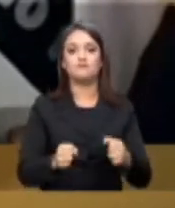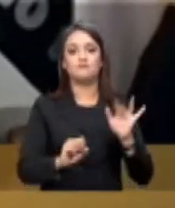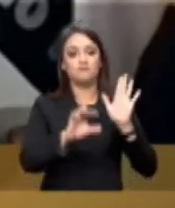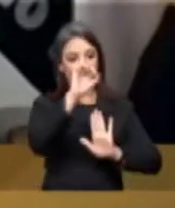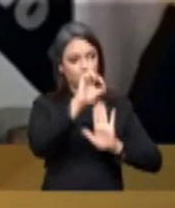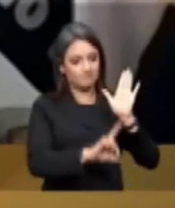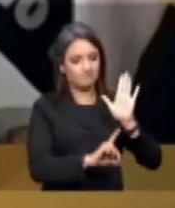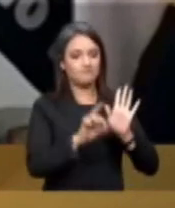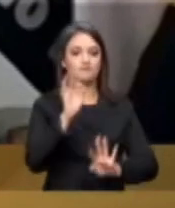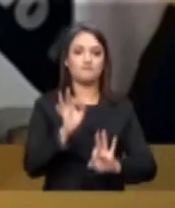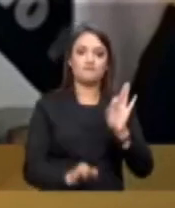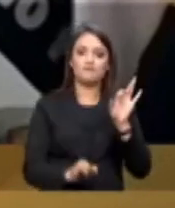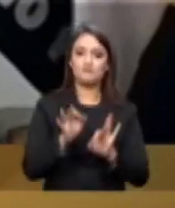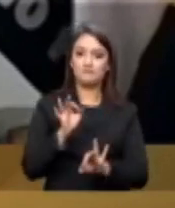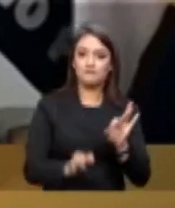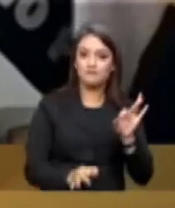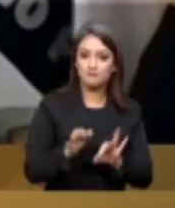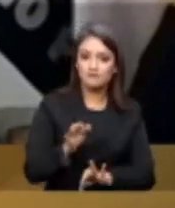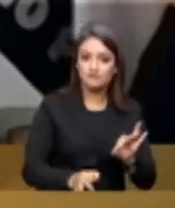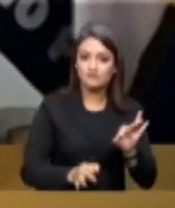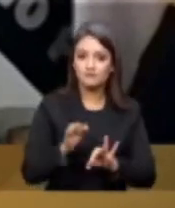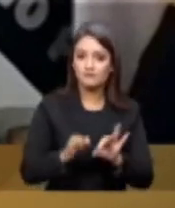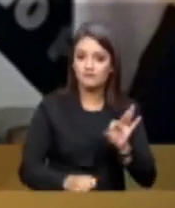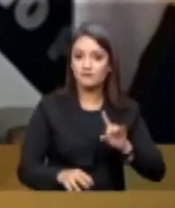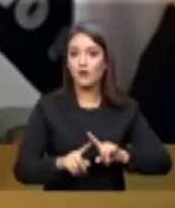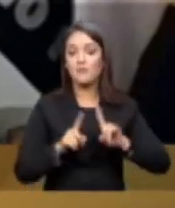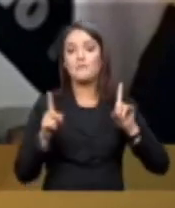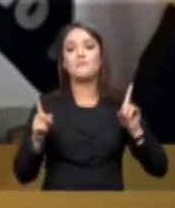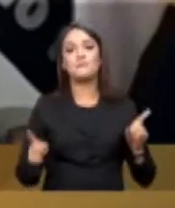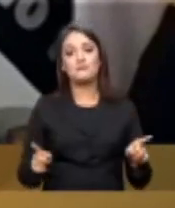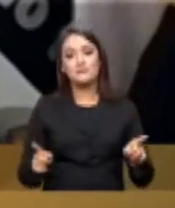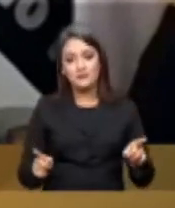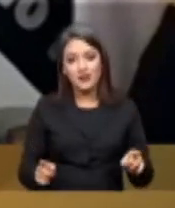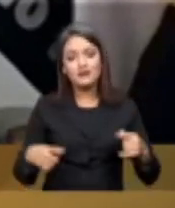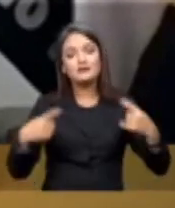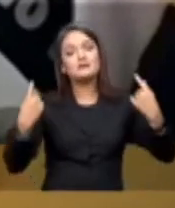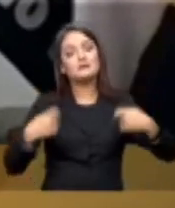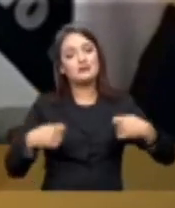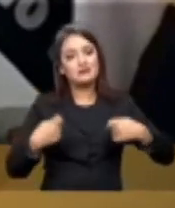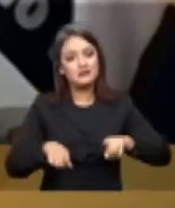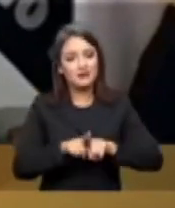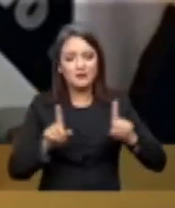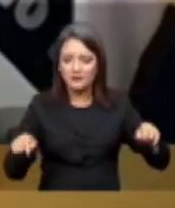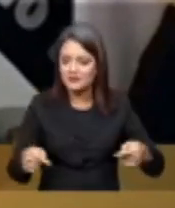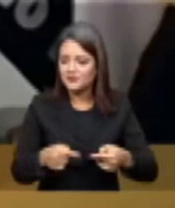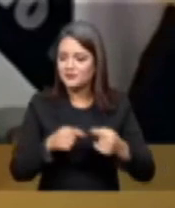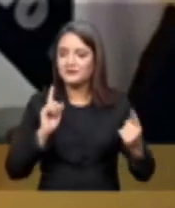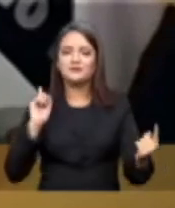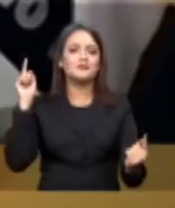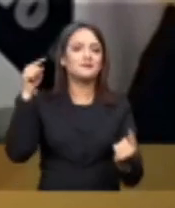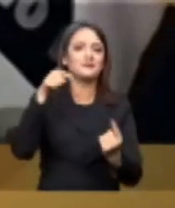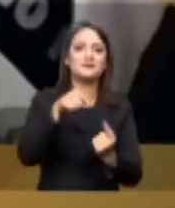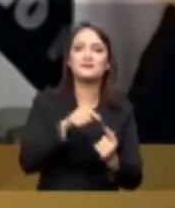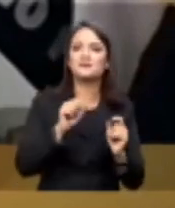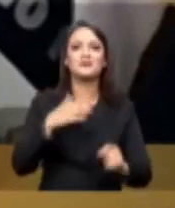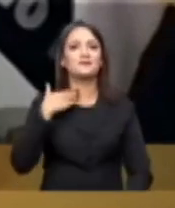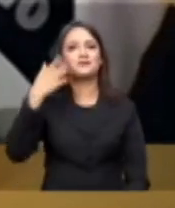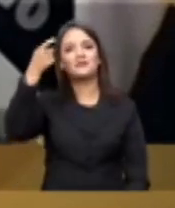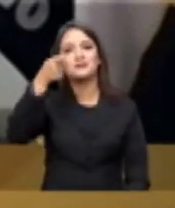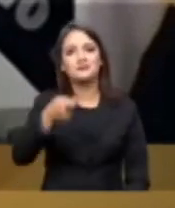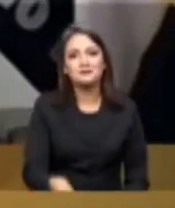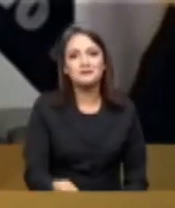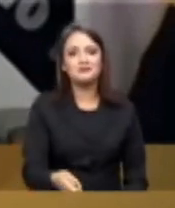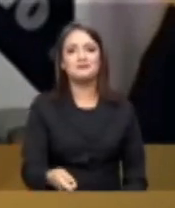da justiça, mas sem destoar da desapaixonada objetividade do magistrado, o